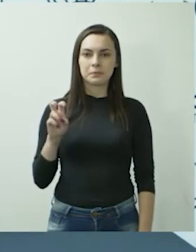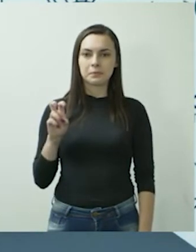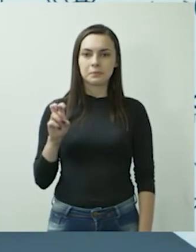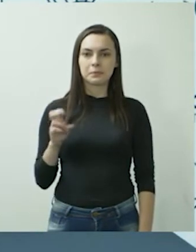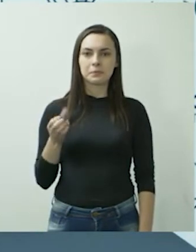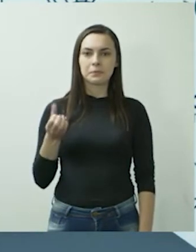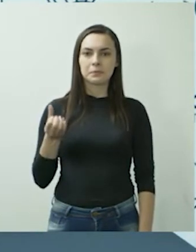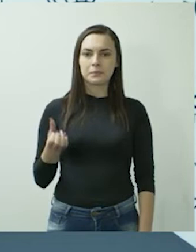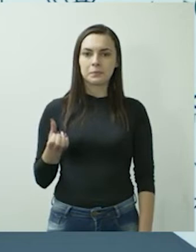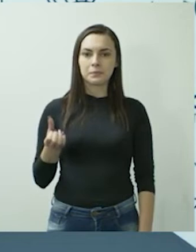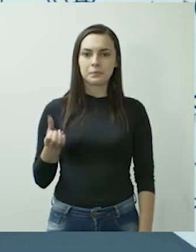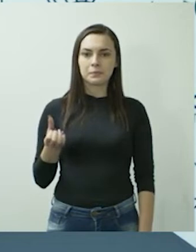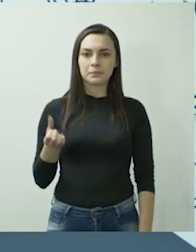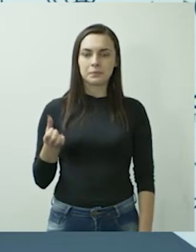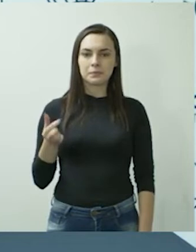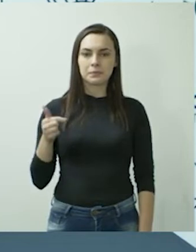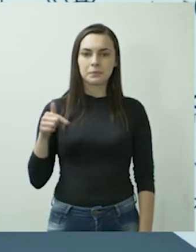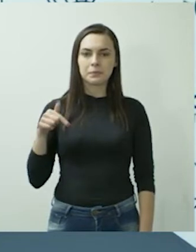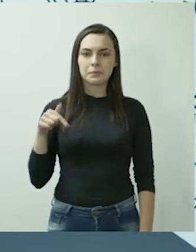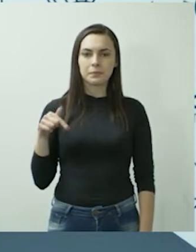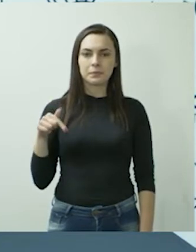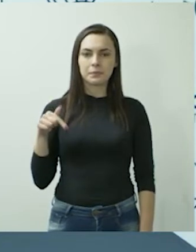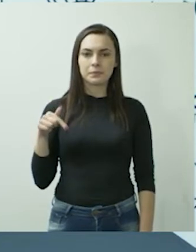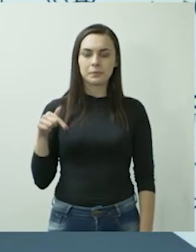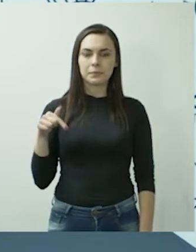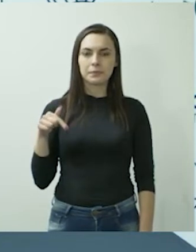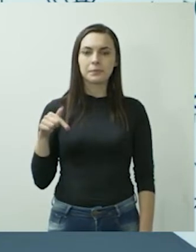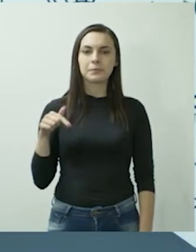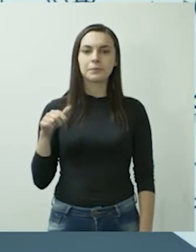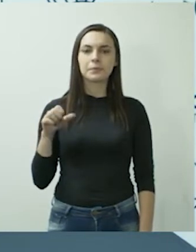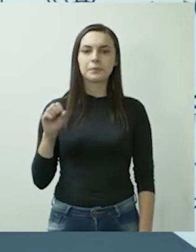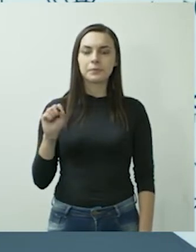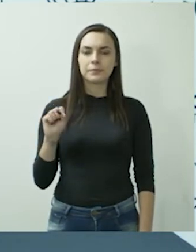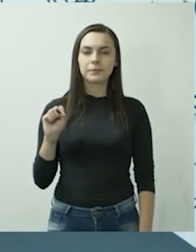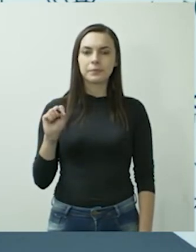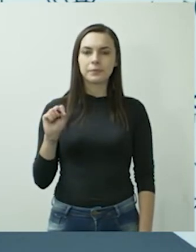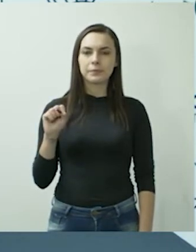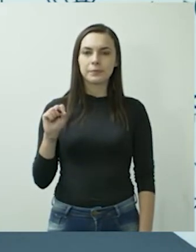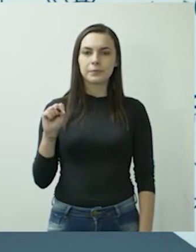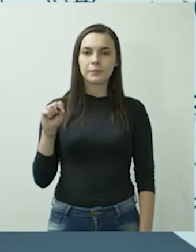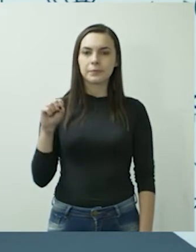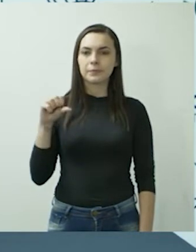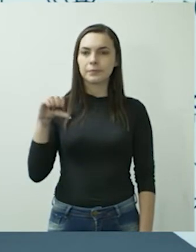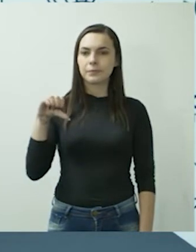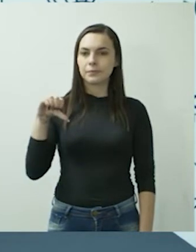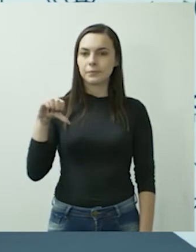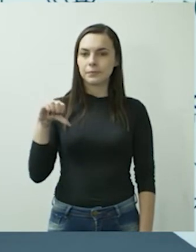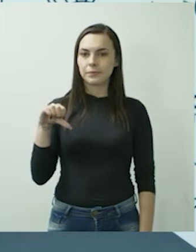5, 6, 7, 8,